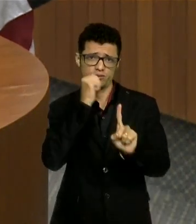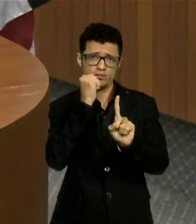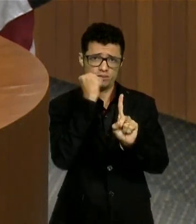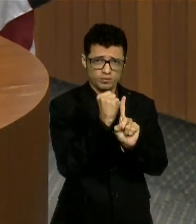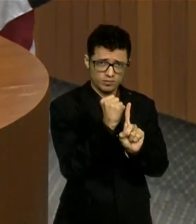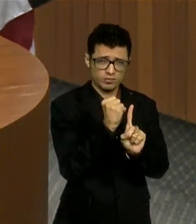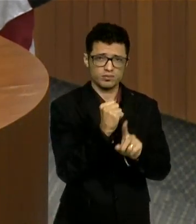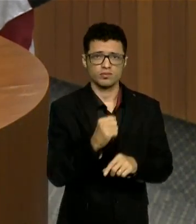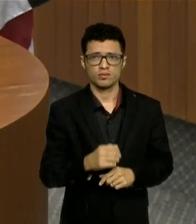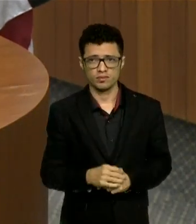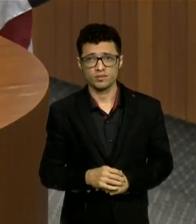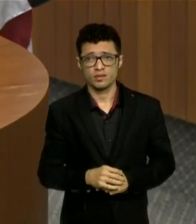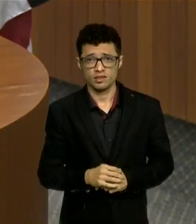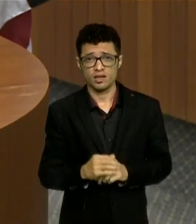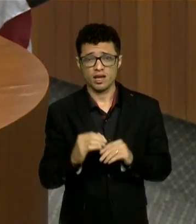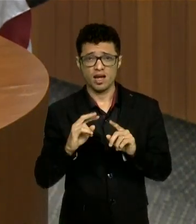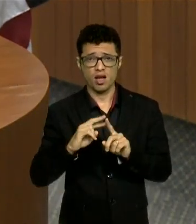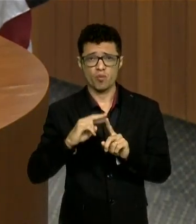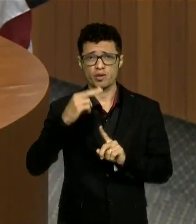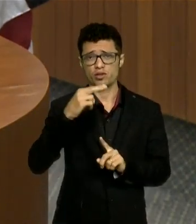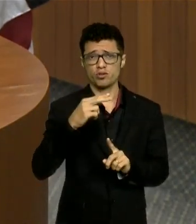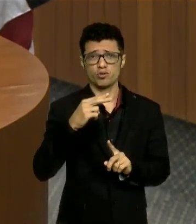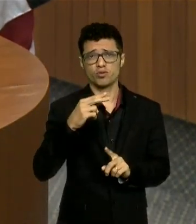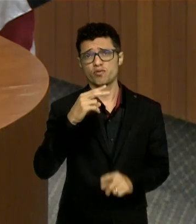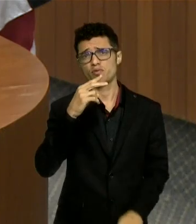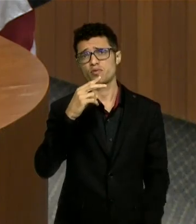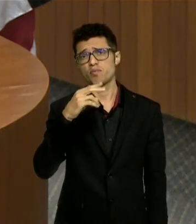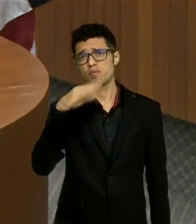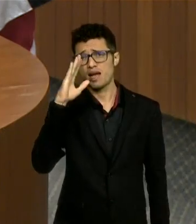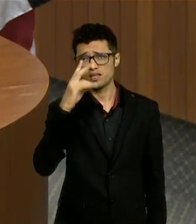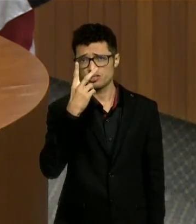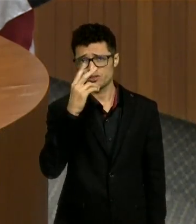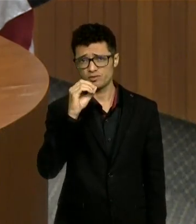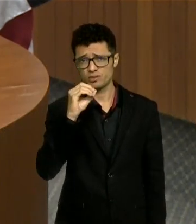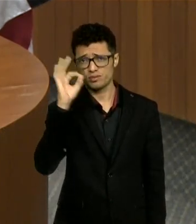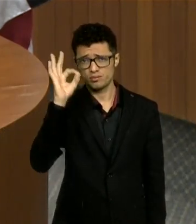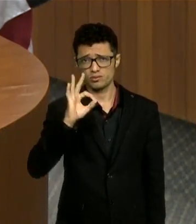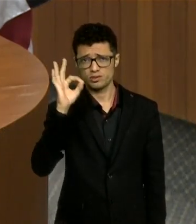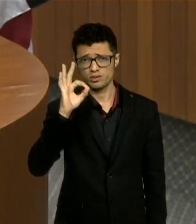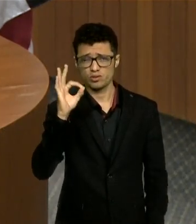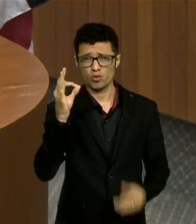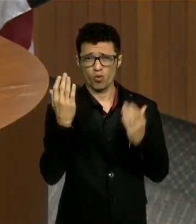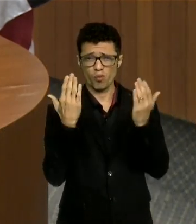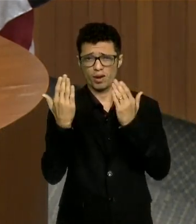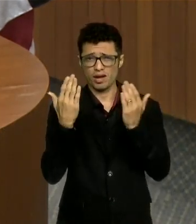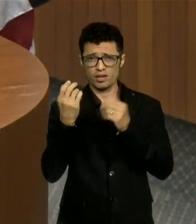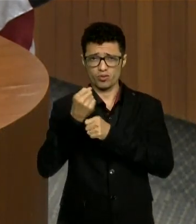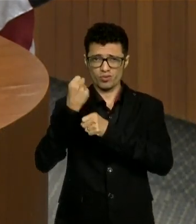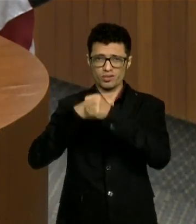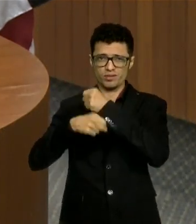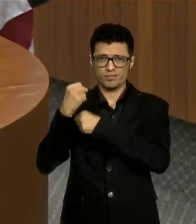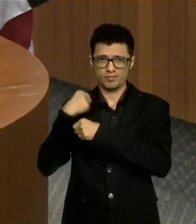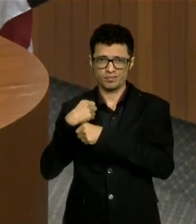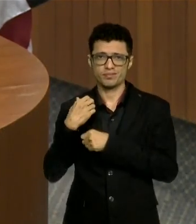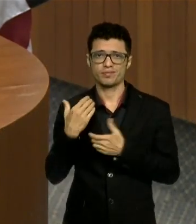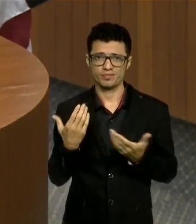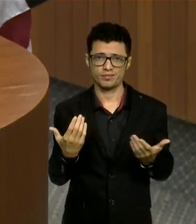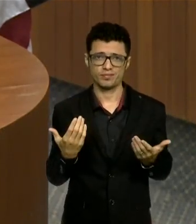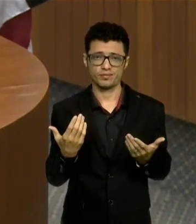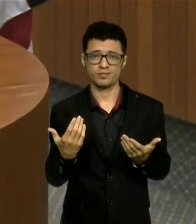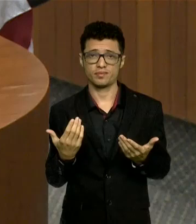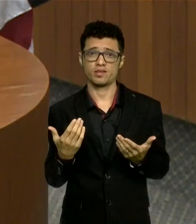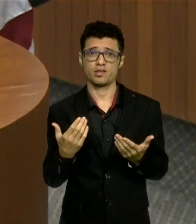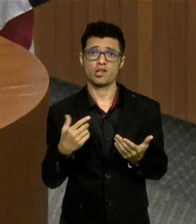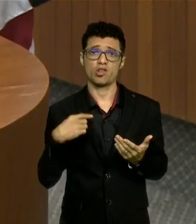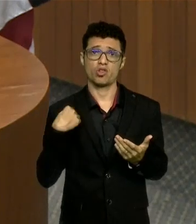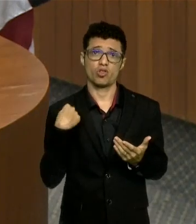20% nos casos de feminicídios comparado ao ano passado. Nós estamos muito acima da média